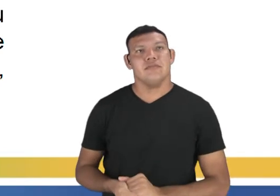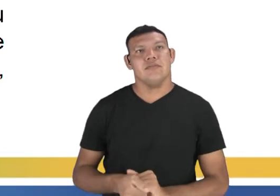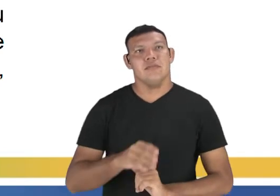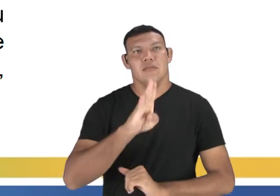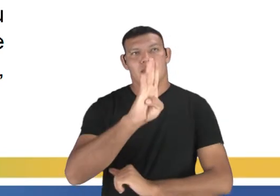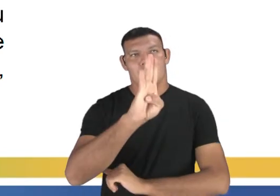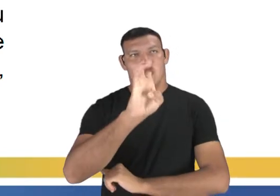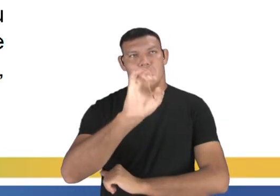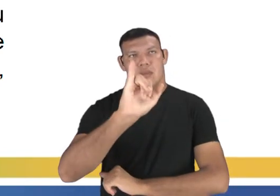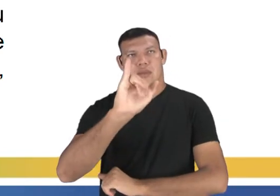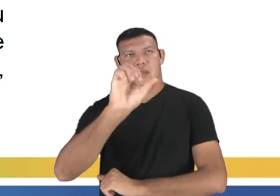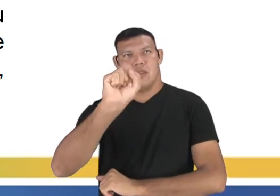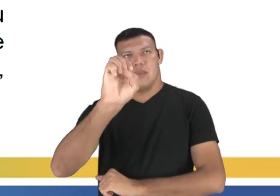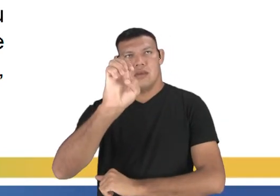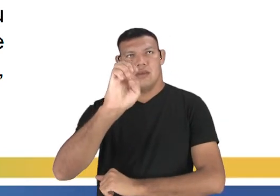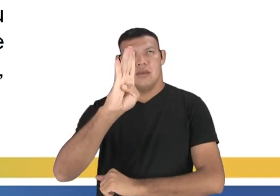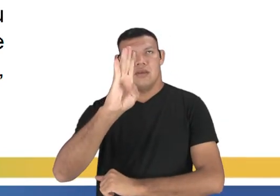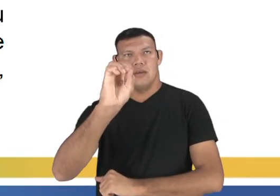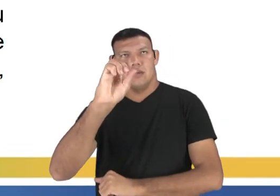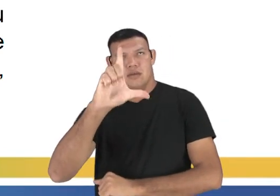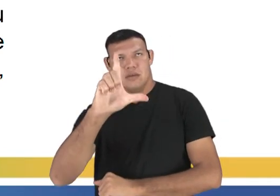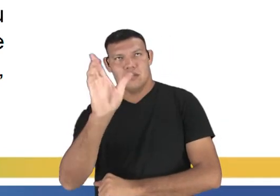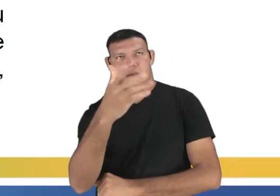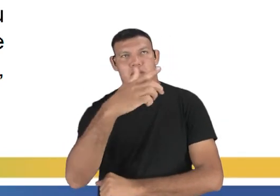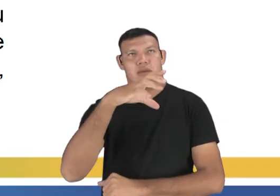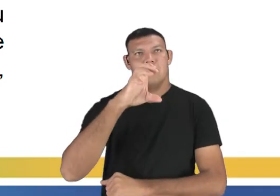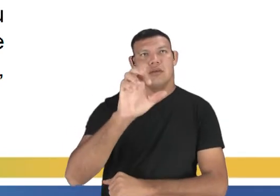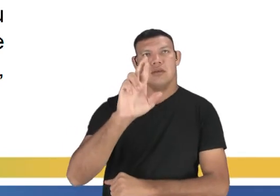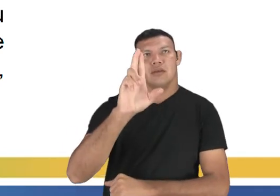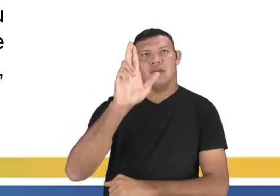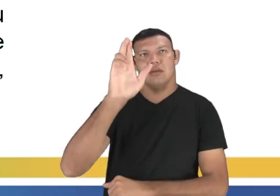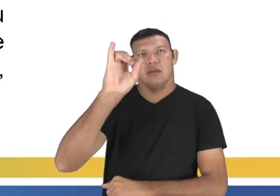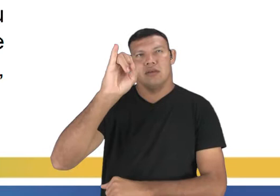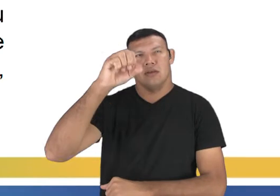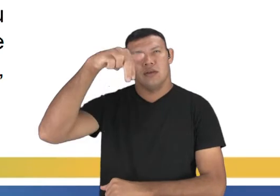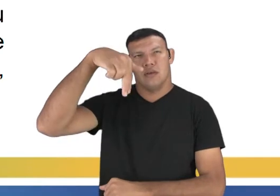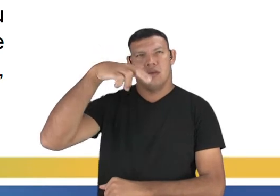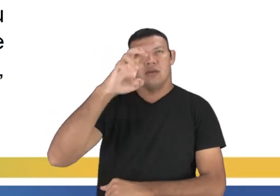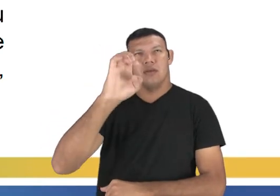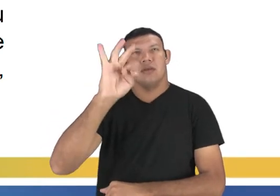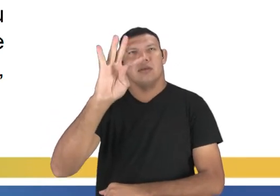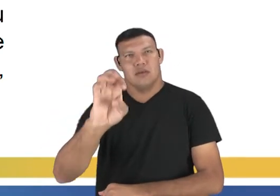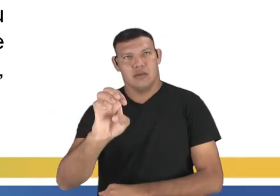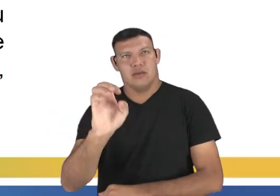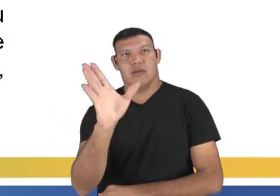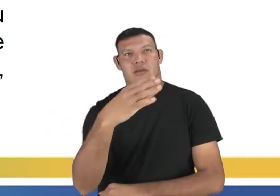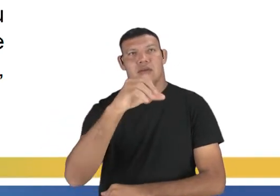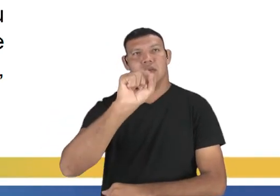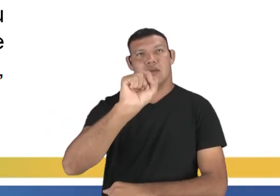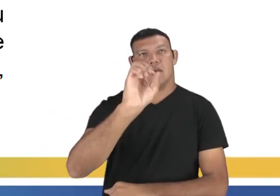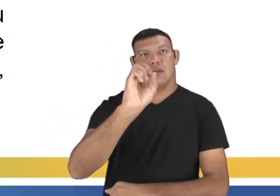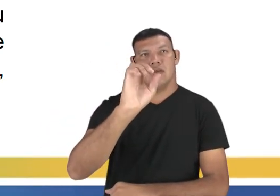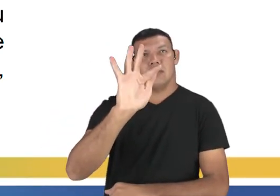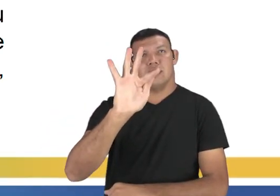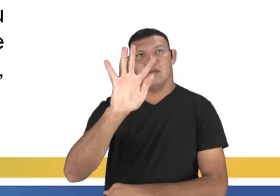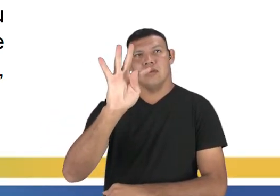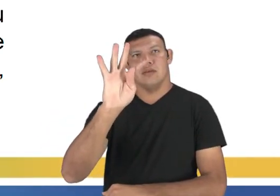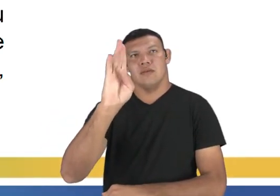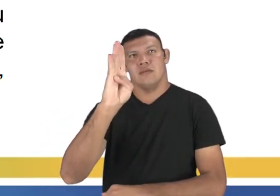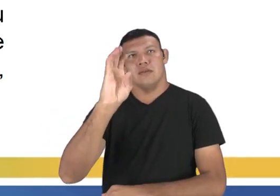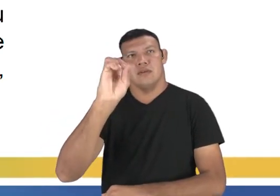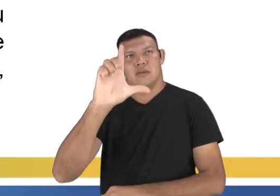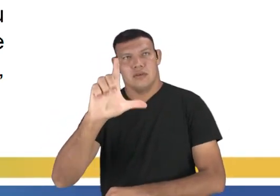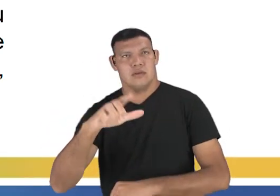softball. Esportes de invasão. Esportes de invasão, galerinha, ele é muito comum e são os mais praticados. São esportes que para